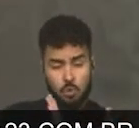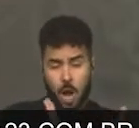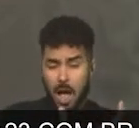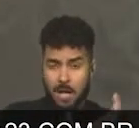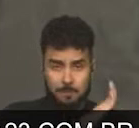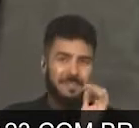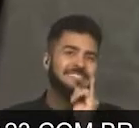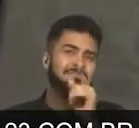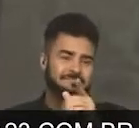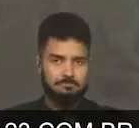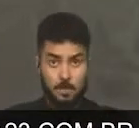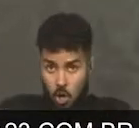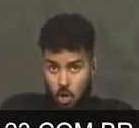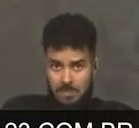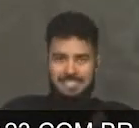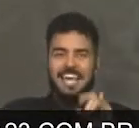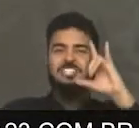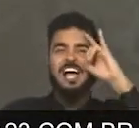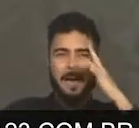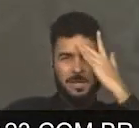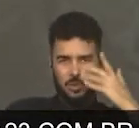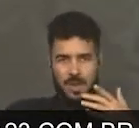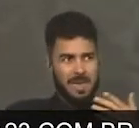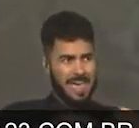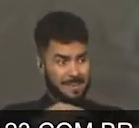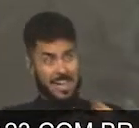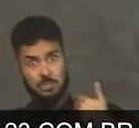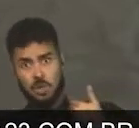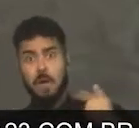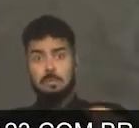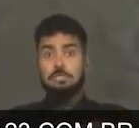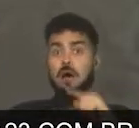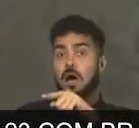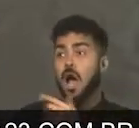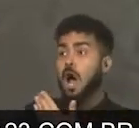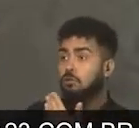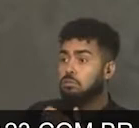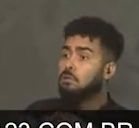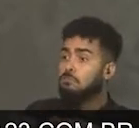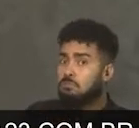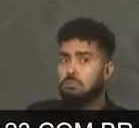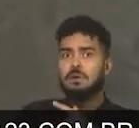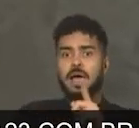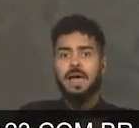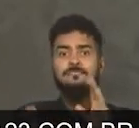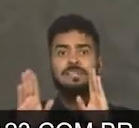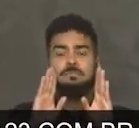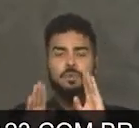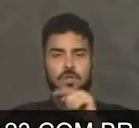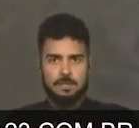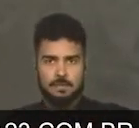pessoa que tem a sua conta invadida do Instagram, ela precisa entrar em um suporte que é através da plataforma do